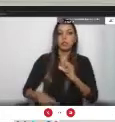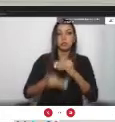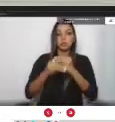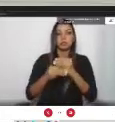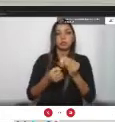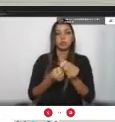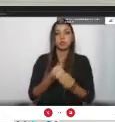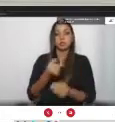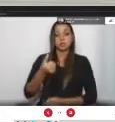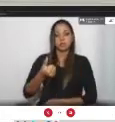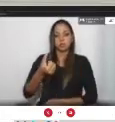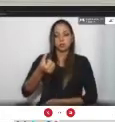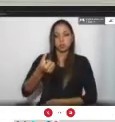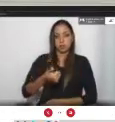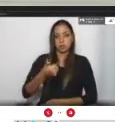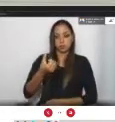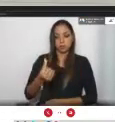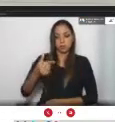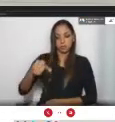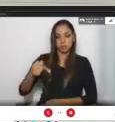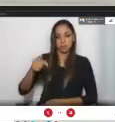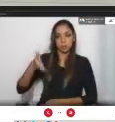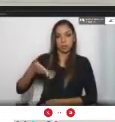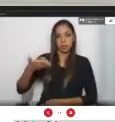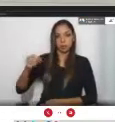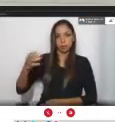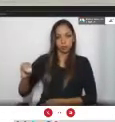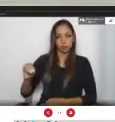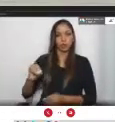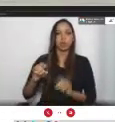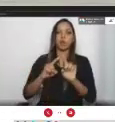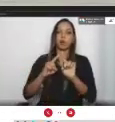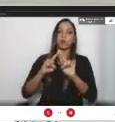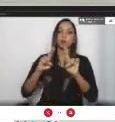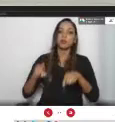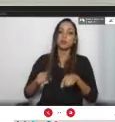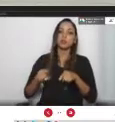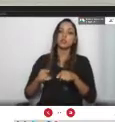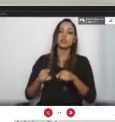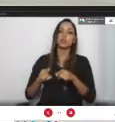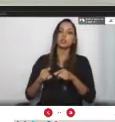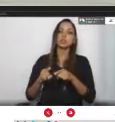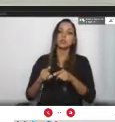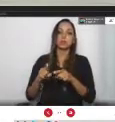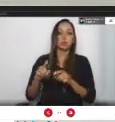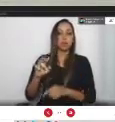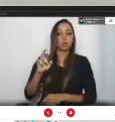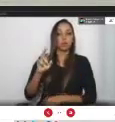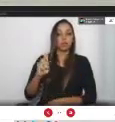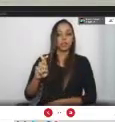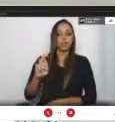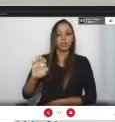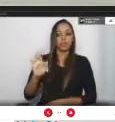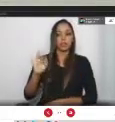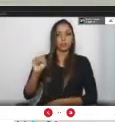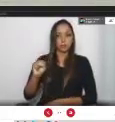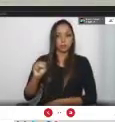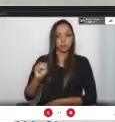167/2020 e da outras providências. O projeto de programa de recuperação fiscal, REFIS. Conclusão do